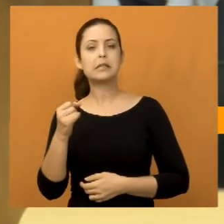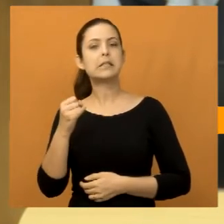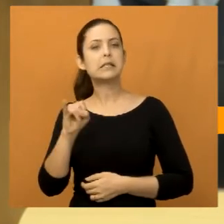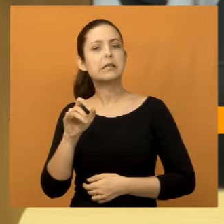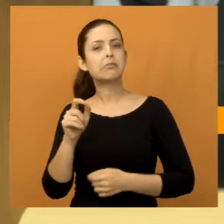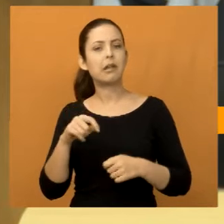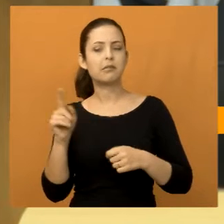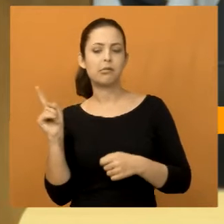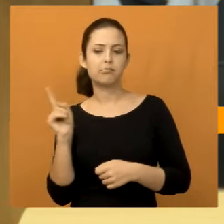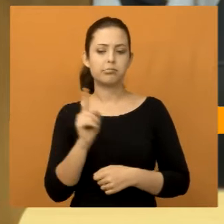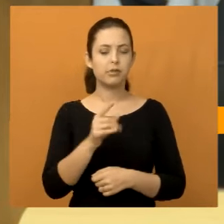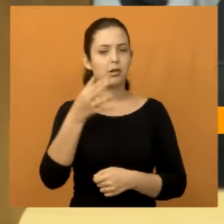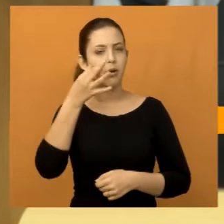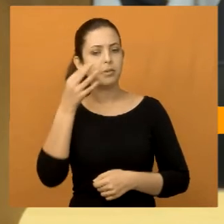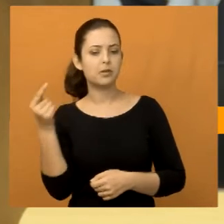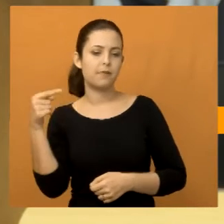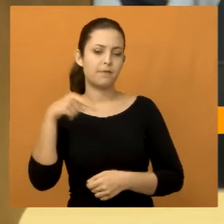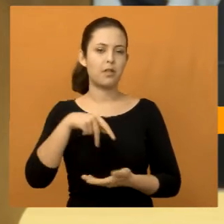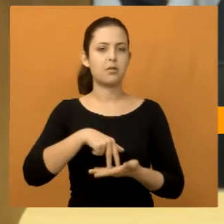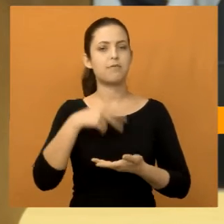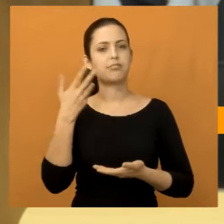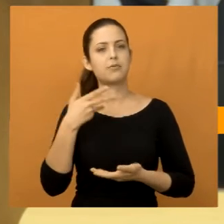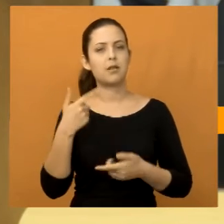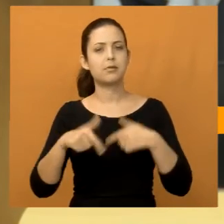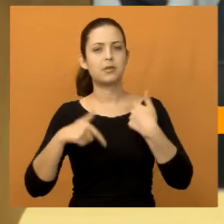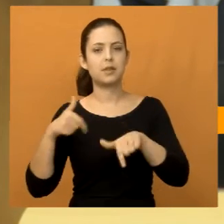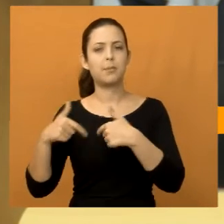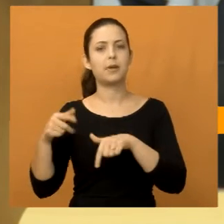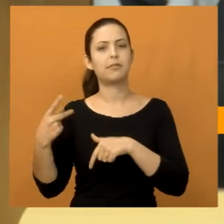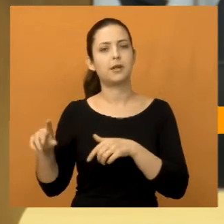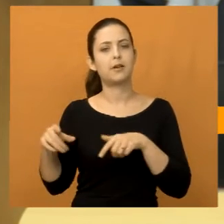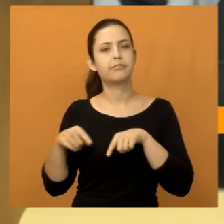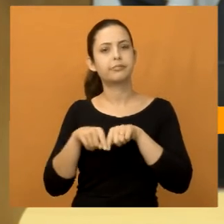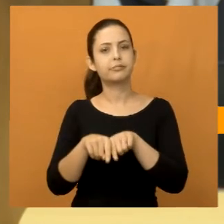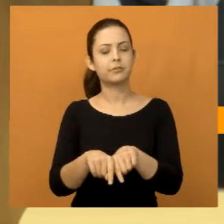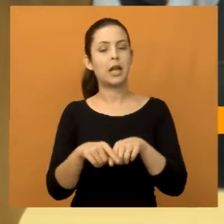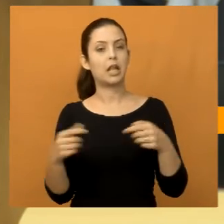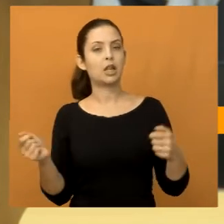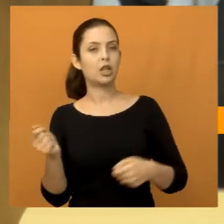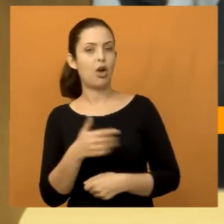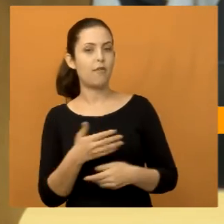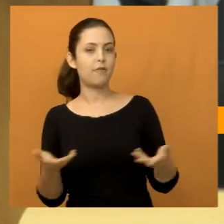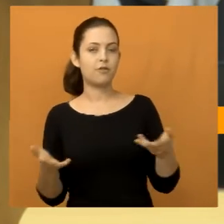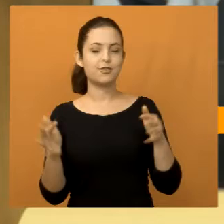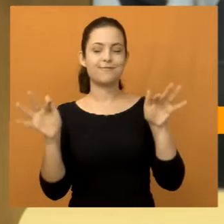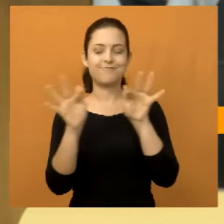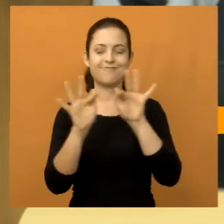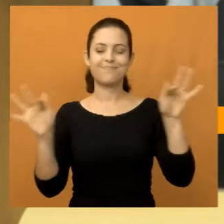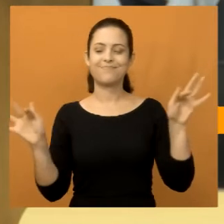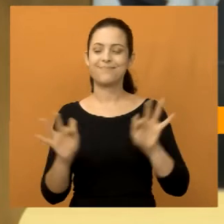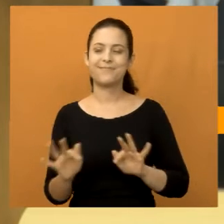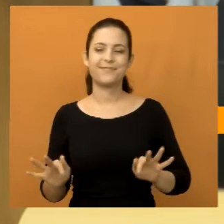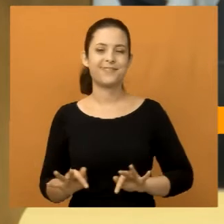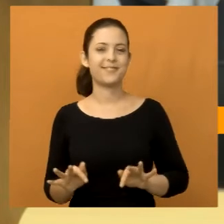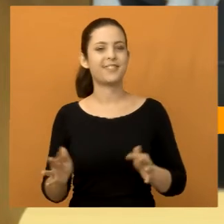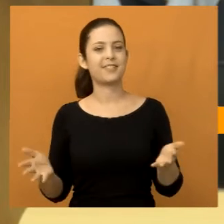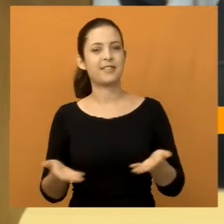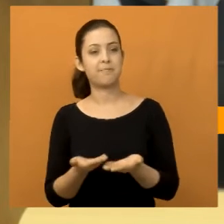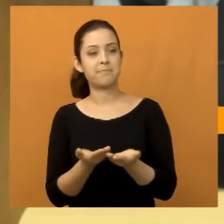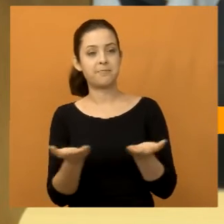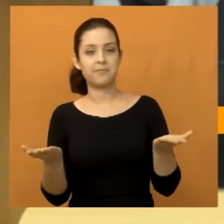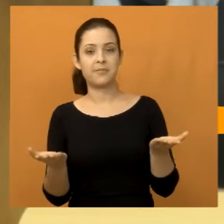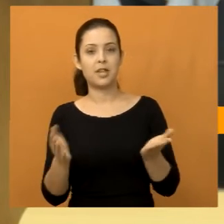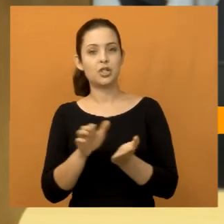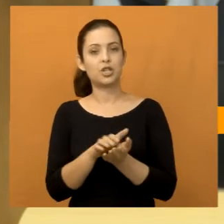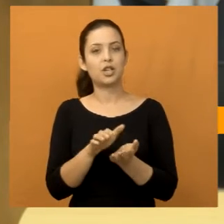comparecer, gostaria que ele falasse aqui também sobre os trabalhos que realizamos nessa parceria inédita. E hoje eu fico muito feliz que vamos entregar para a população